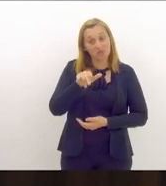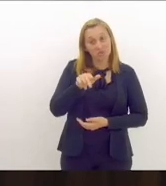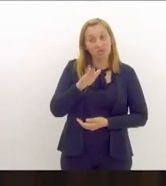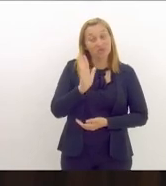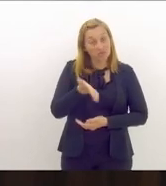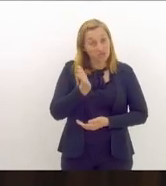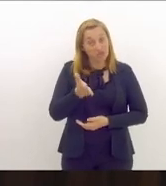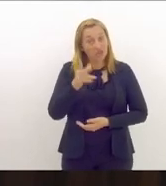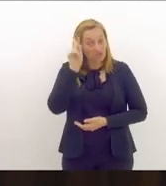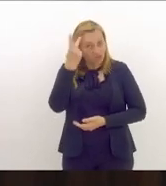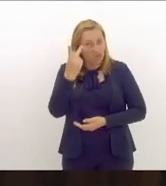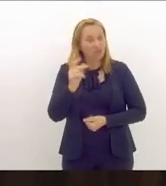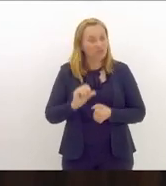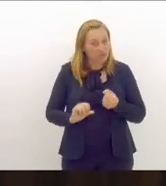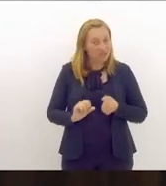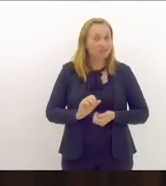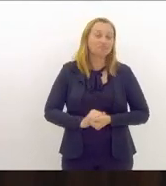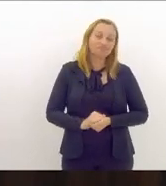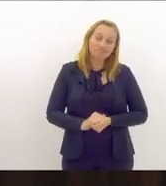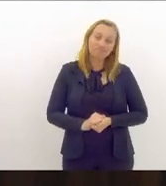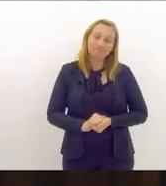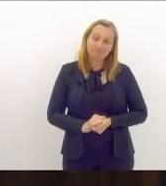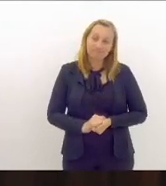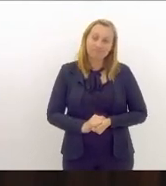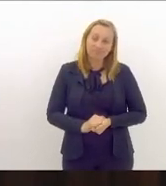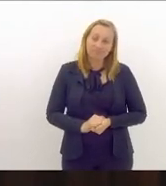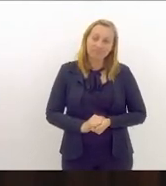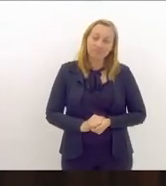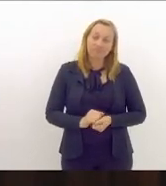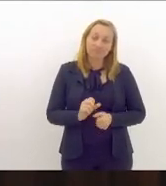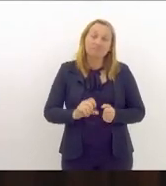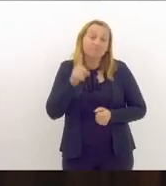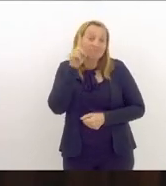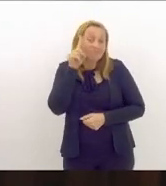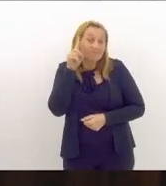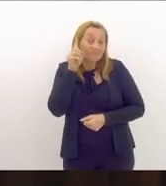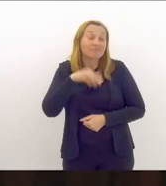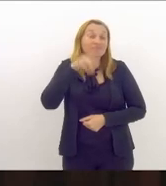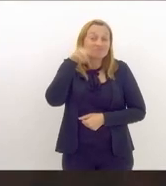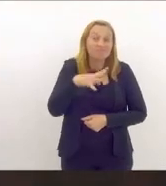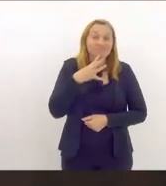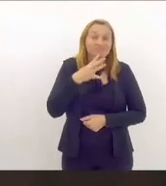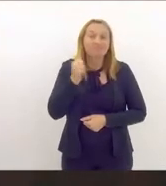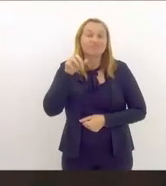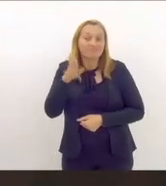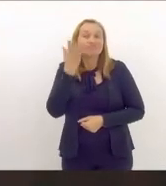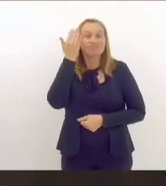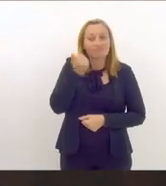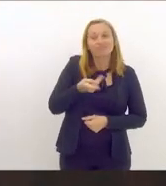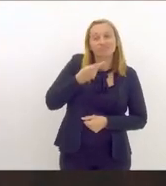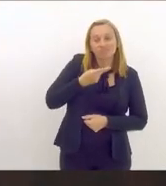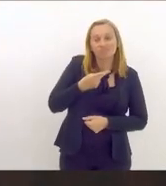já fez história, né? E faz no dia a dia. Quem conhece o bar sabe o que eu estou dizendo.